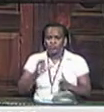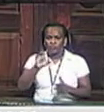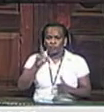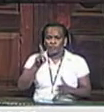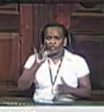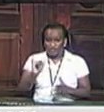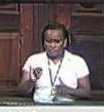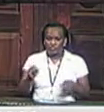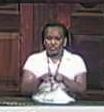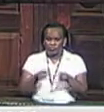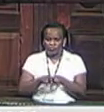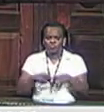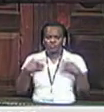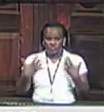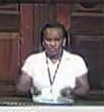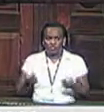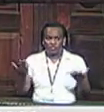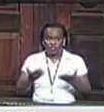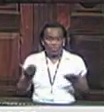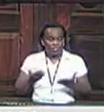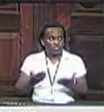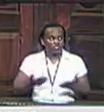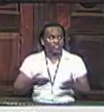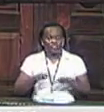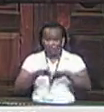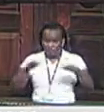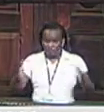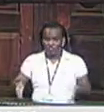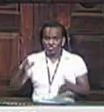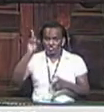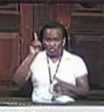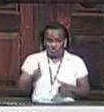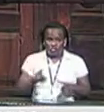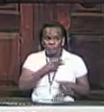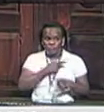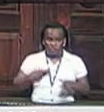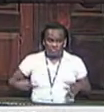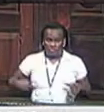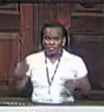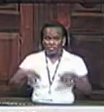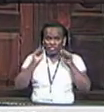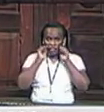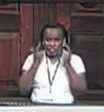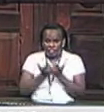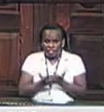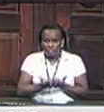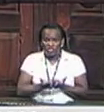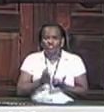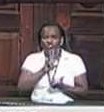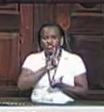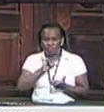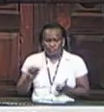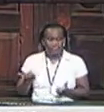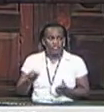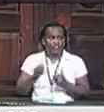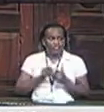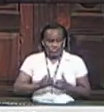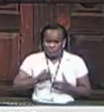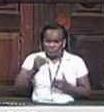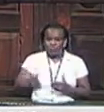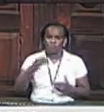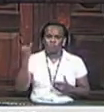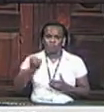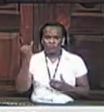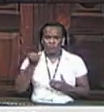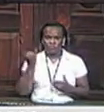E cobramos, de antemão, da mesa diretora e da presidência dessa casa, que a gente dê um passo